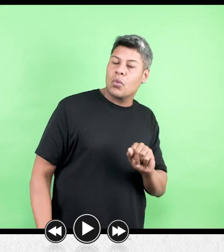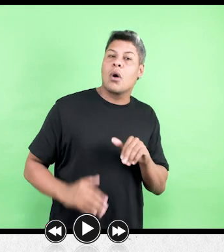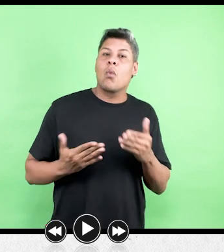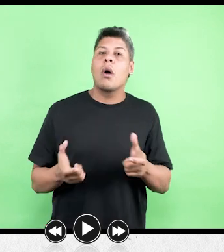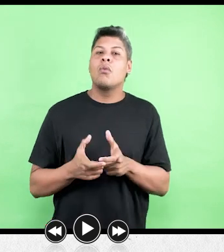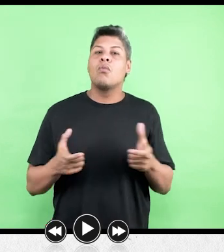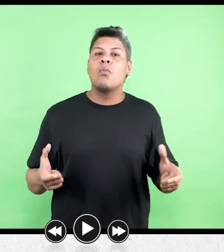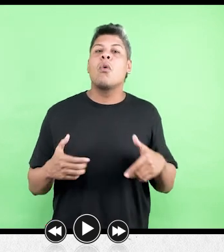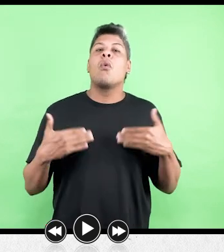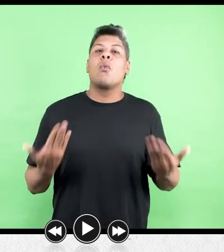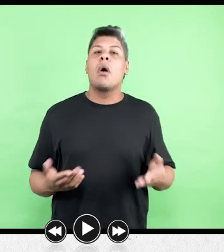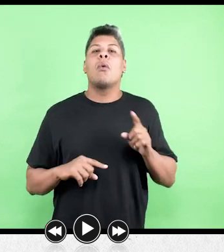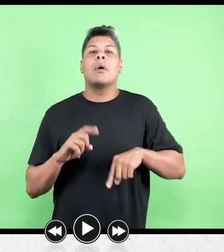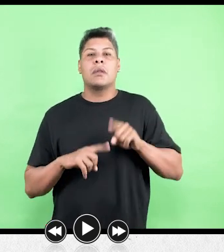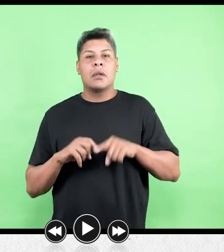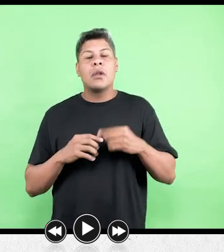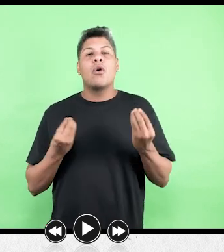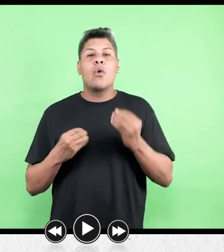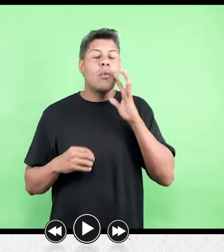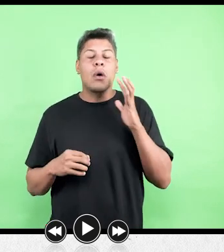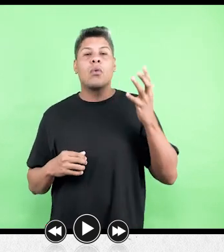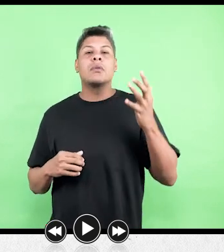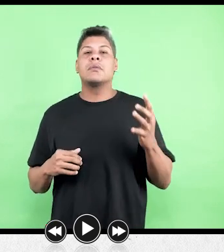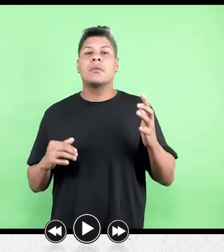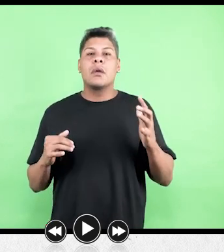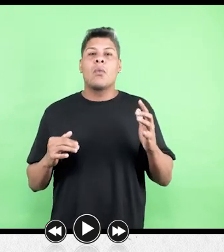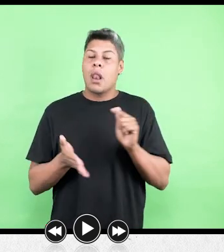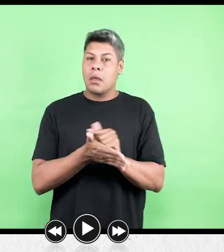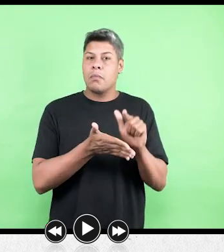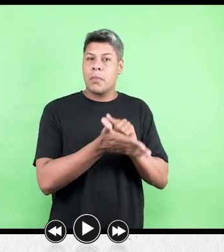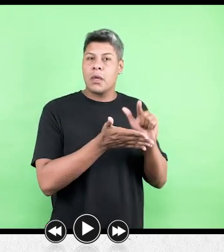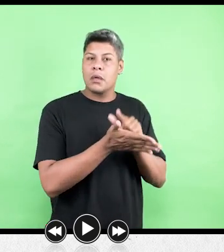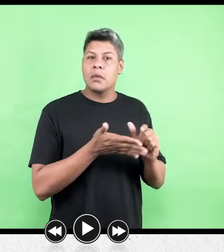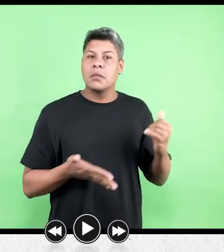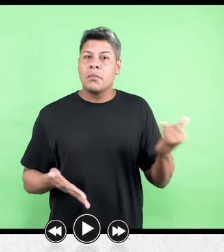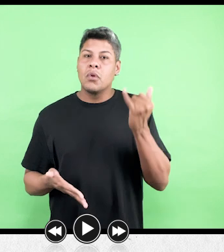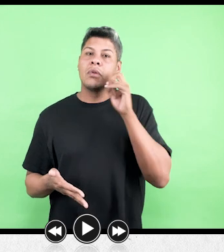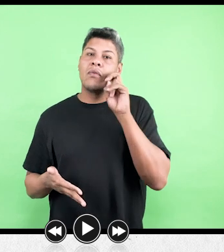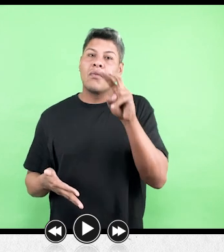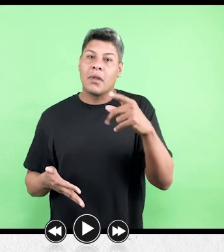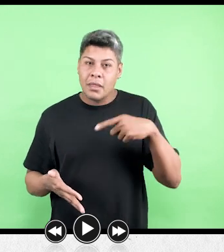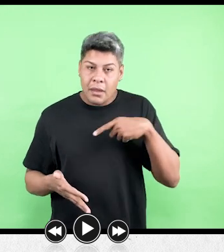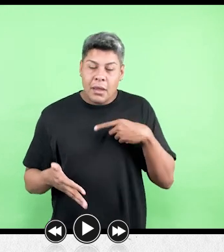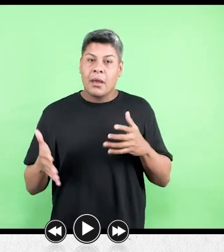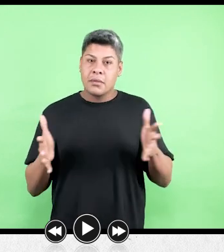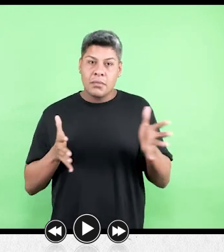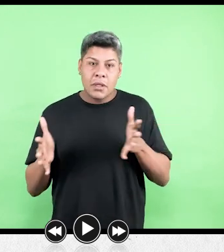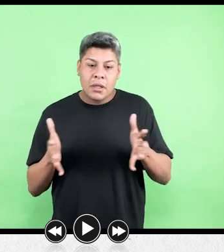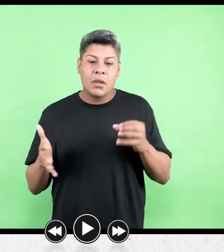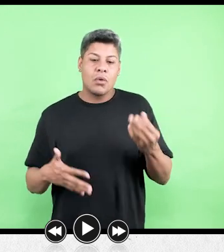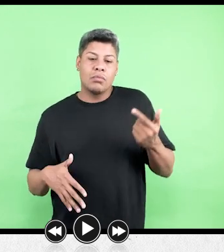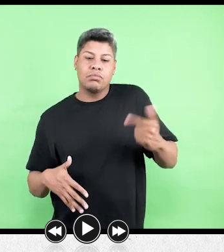qual que é o material, como que aconteceu a limpeza. É importante verificar a acessibilidade ao longo de toda a linha de adução